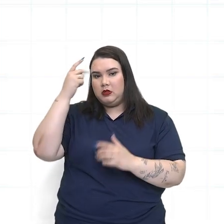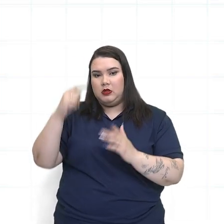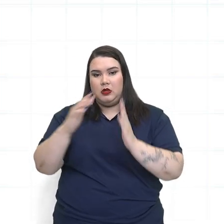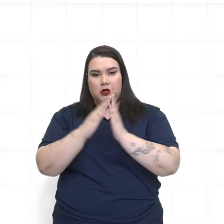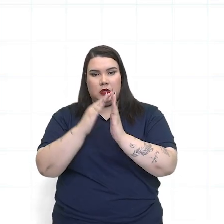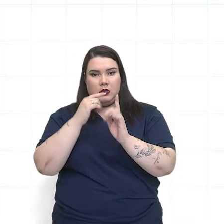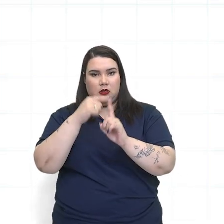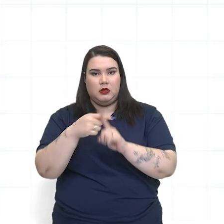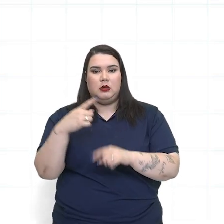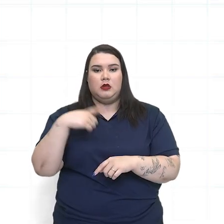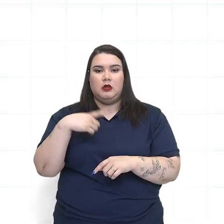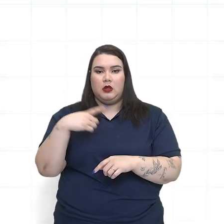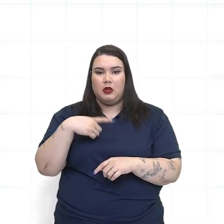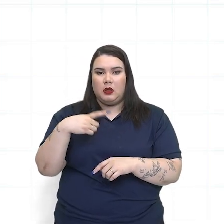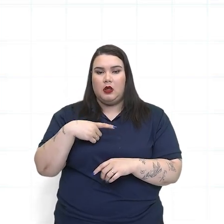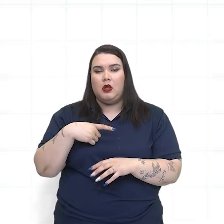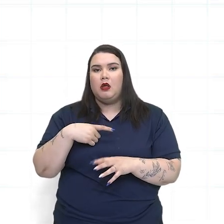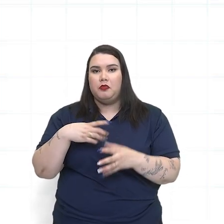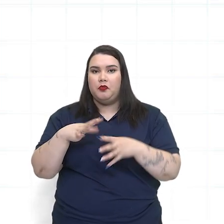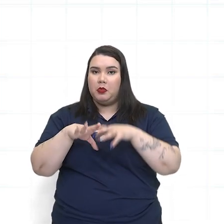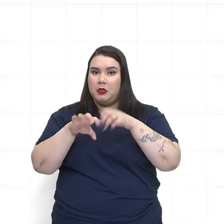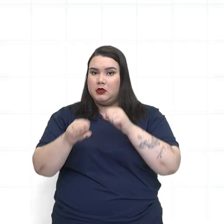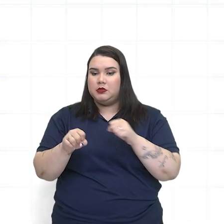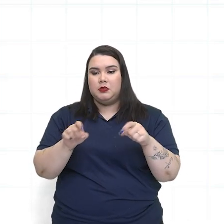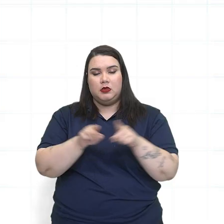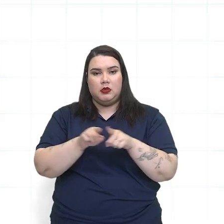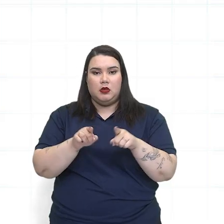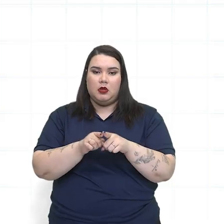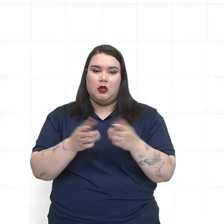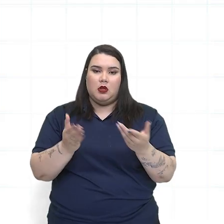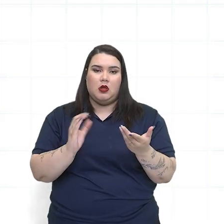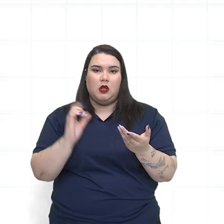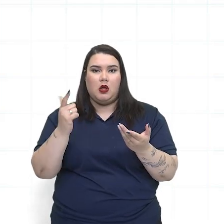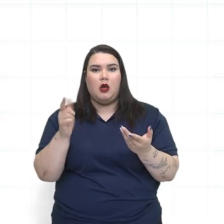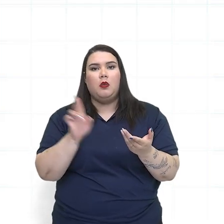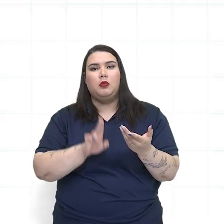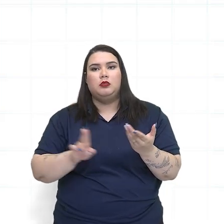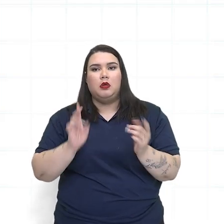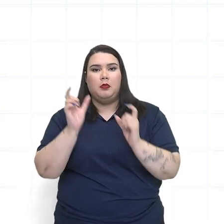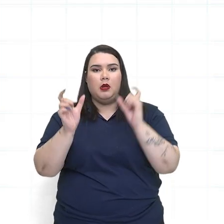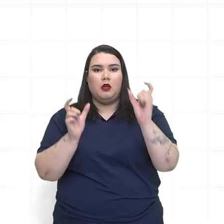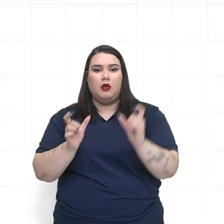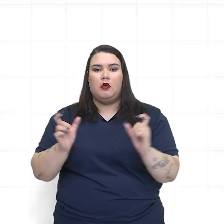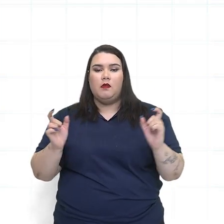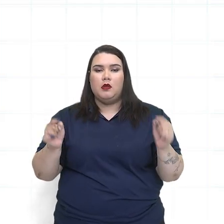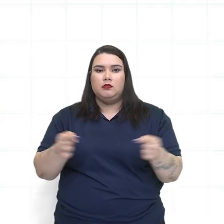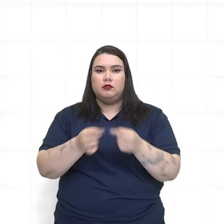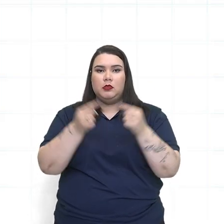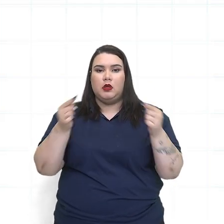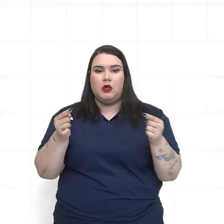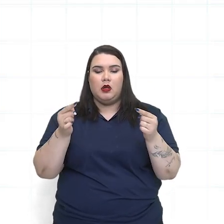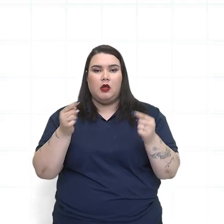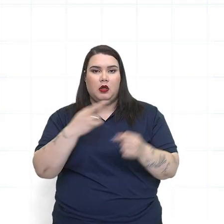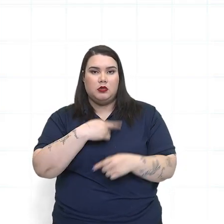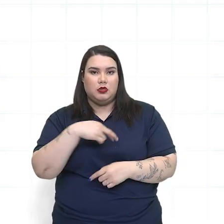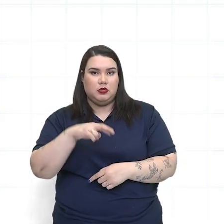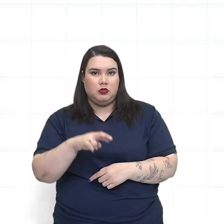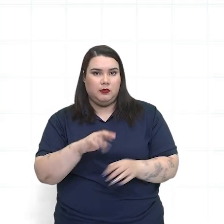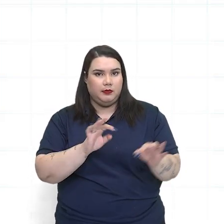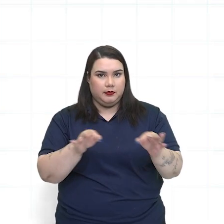essas pessoas também têm formação, né? É claro que vai utilizar termos que têm a ver com a religião, por exemplo,